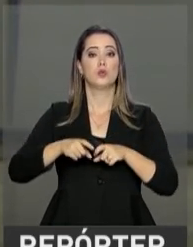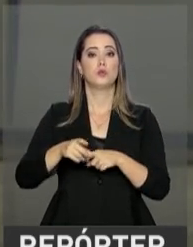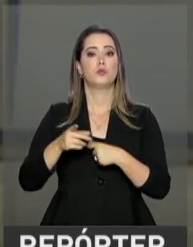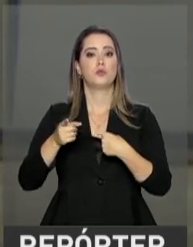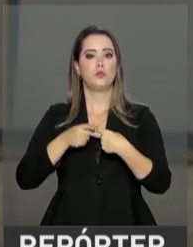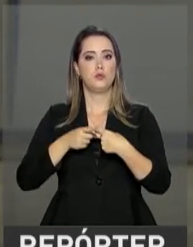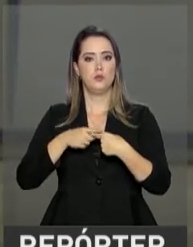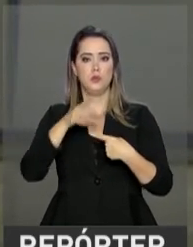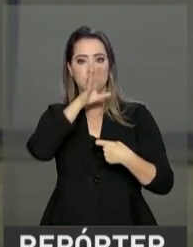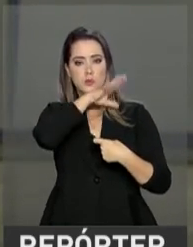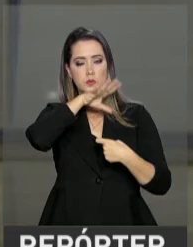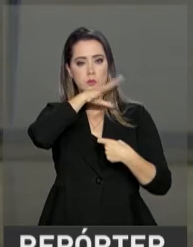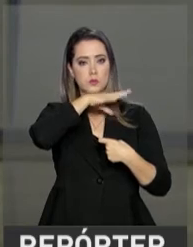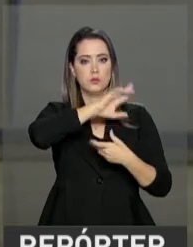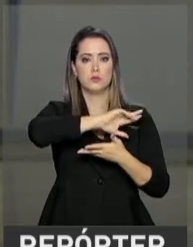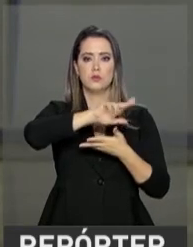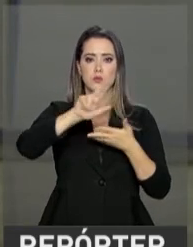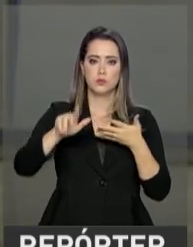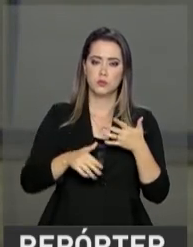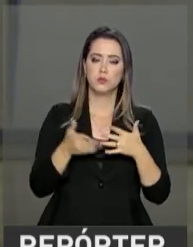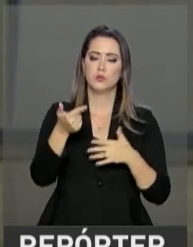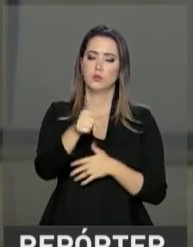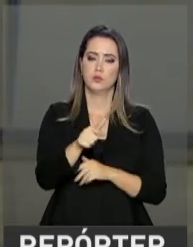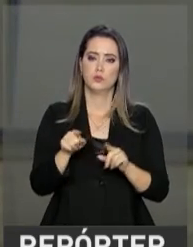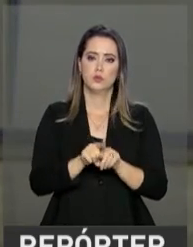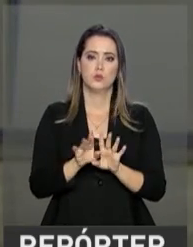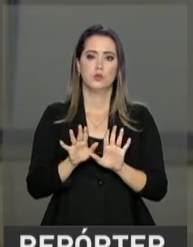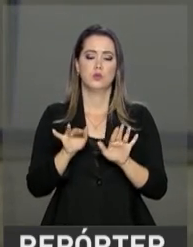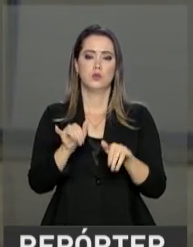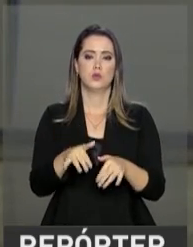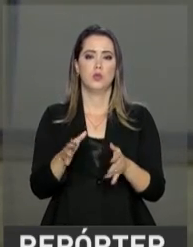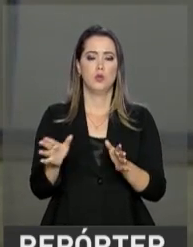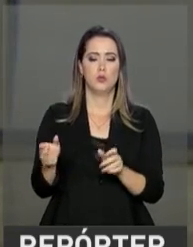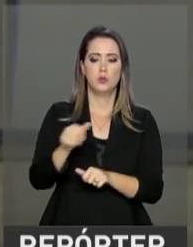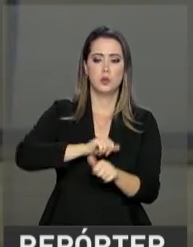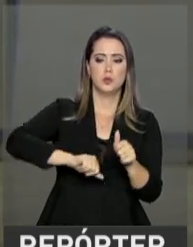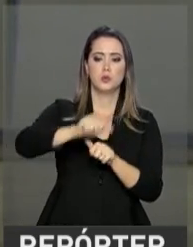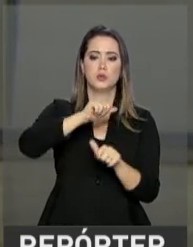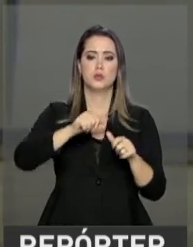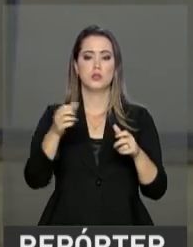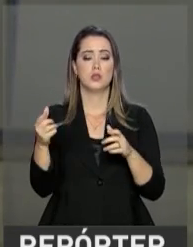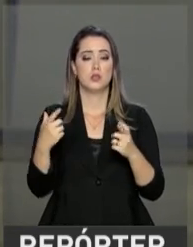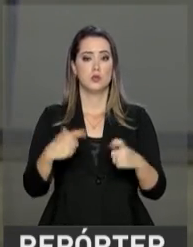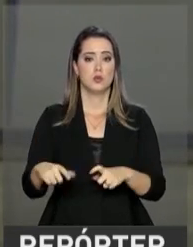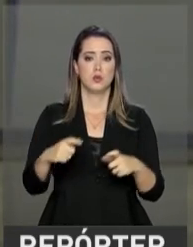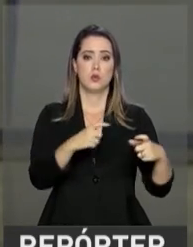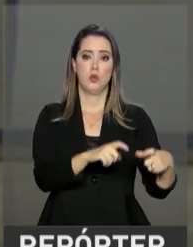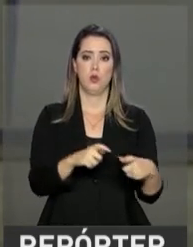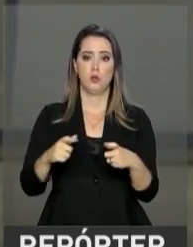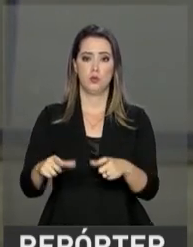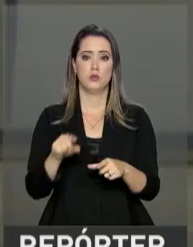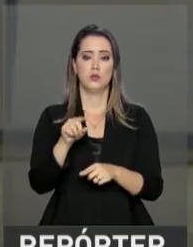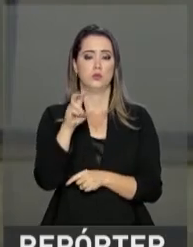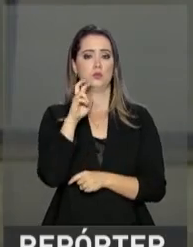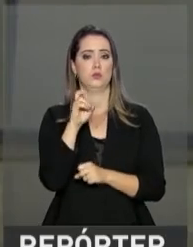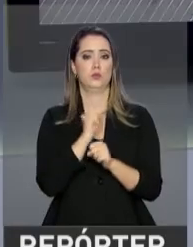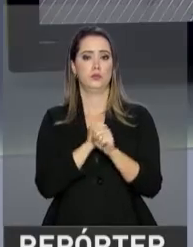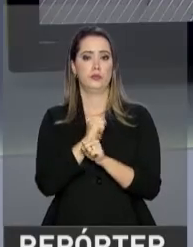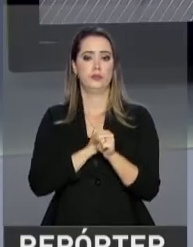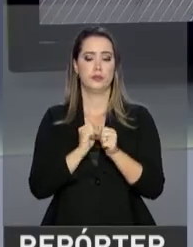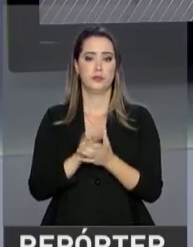entre outros o prazo previsto pra completar a implementação dessas novas universidades é de cinco